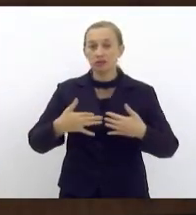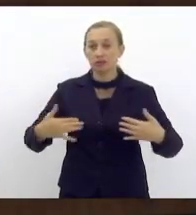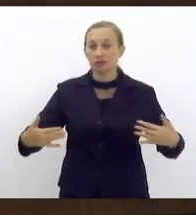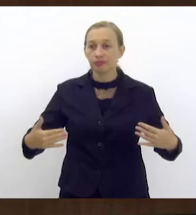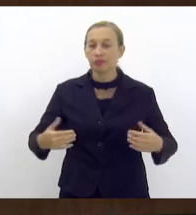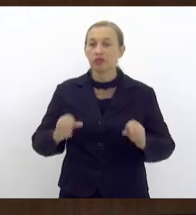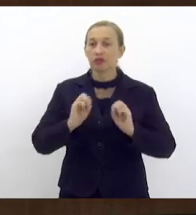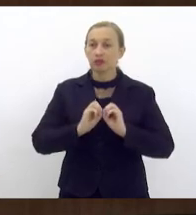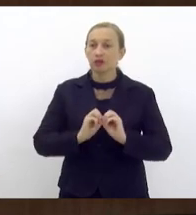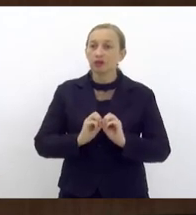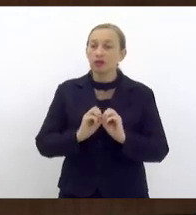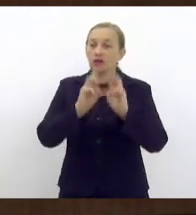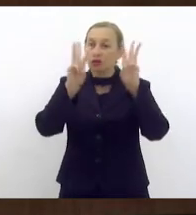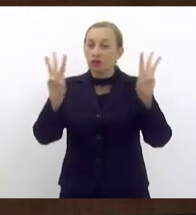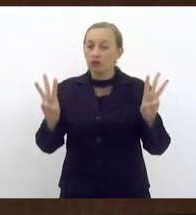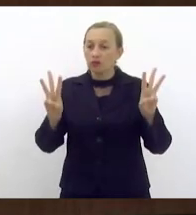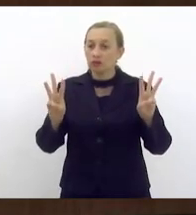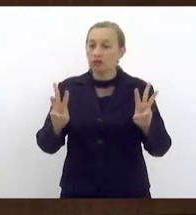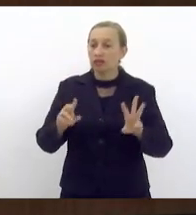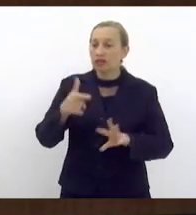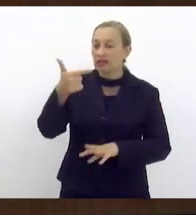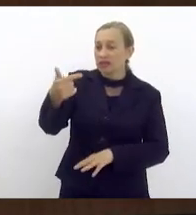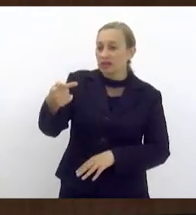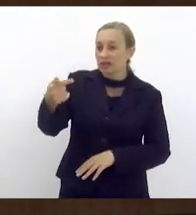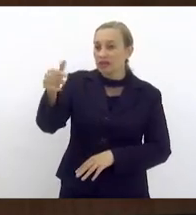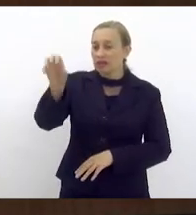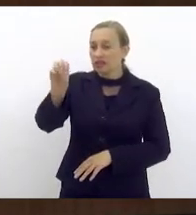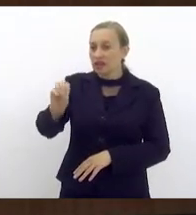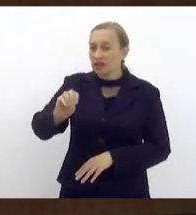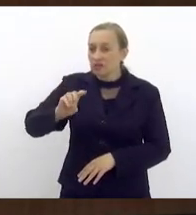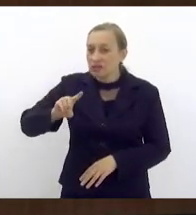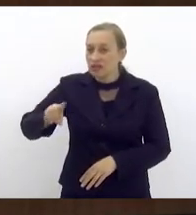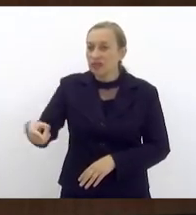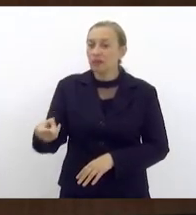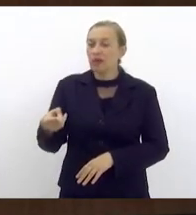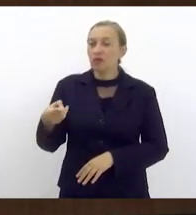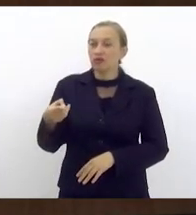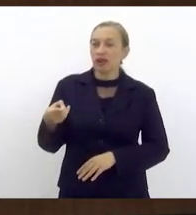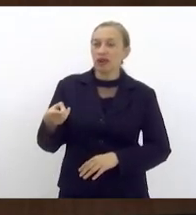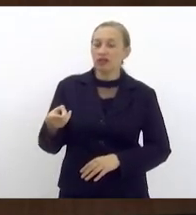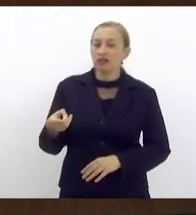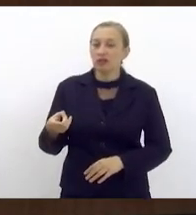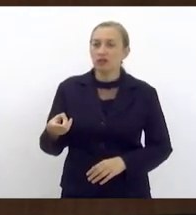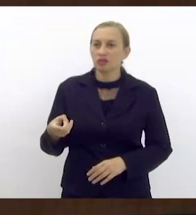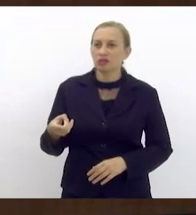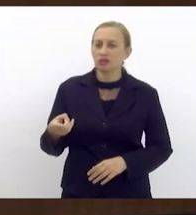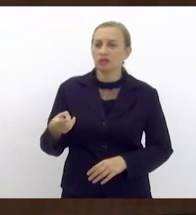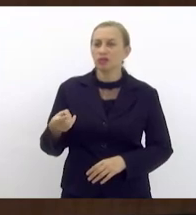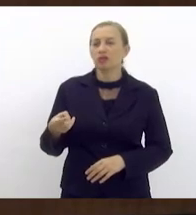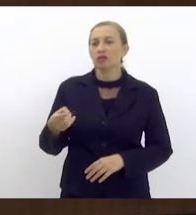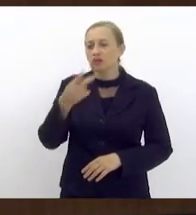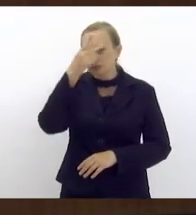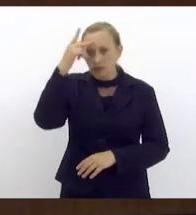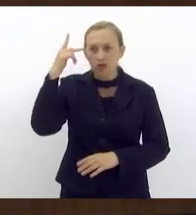estima que 70 milhões de pessoas no mundo se encontram